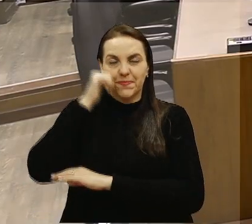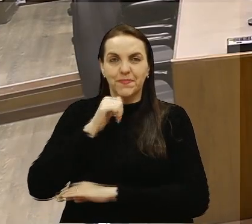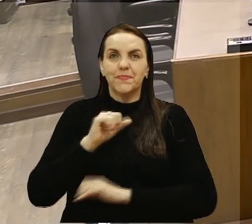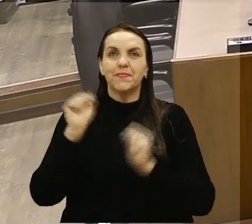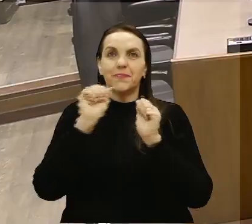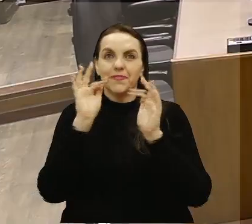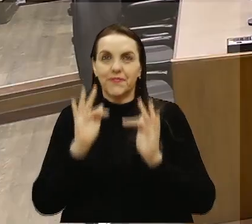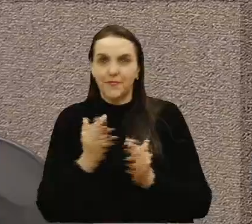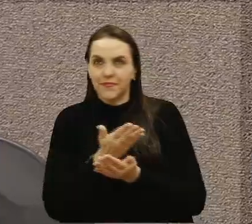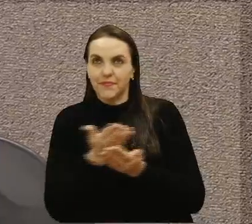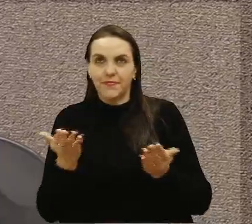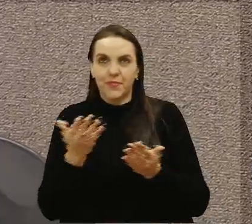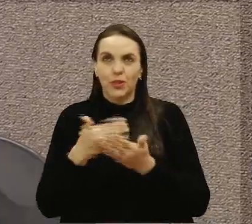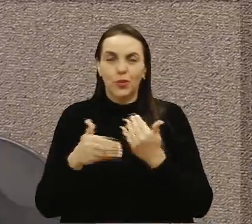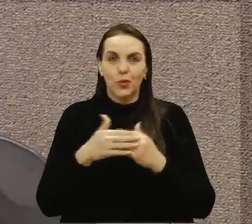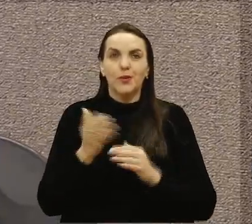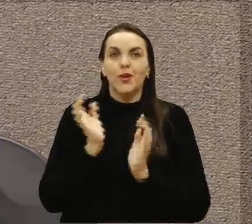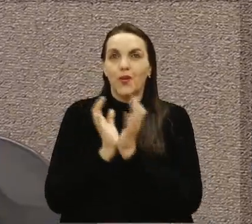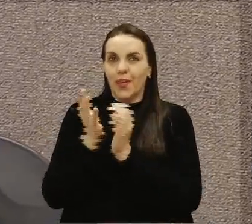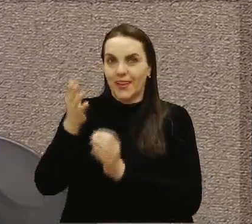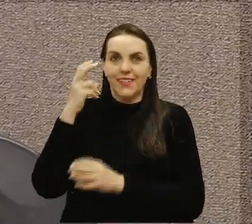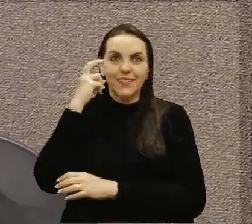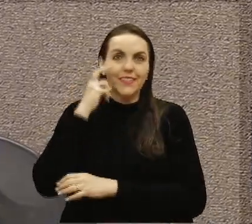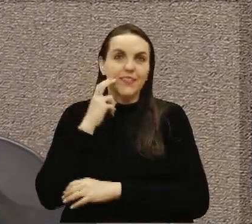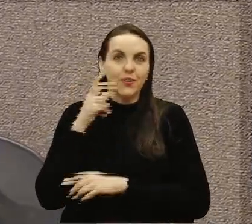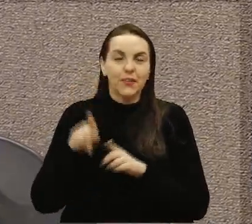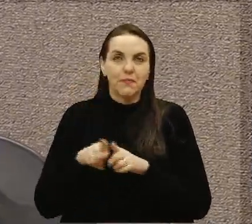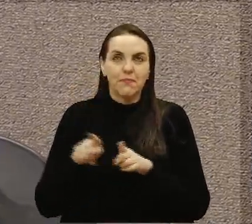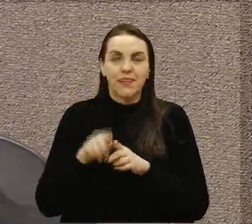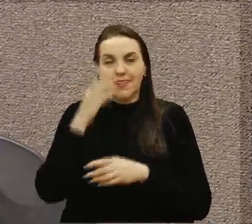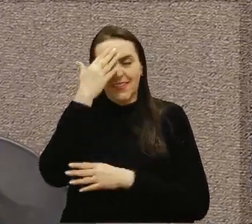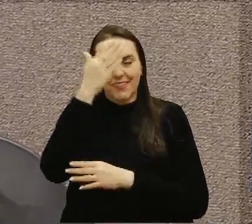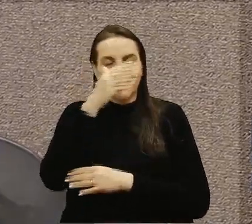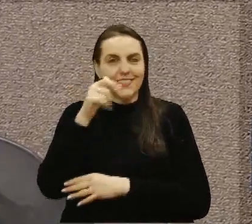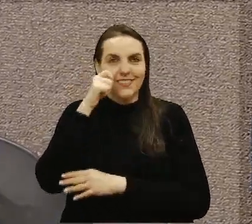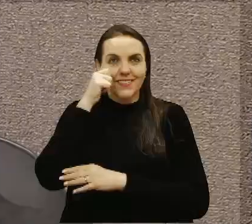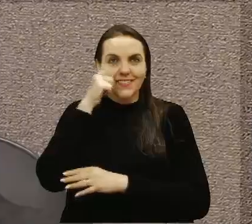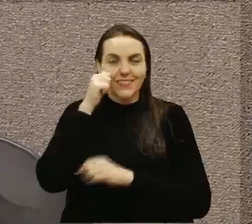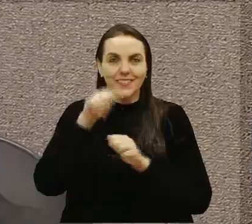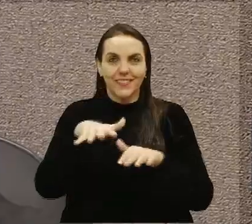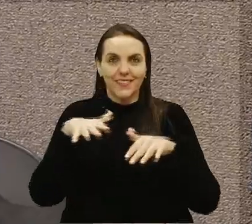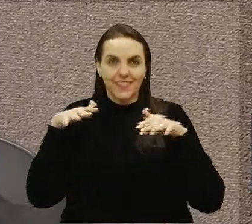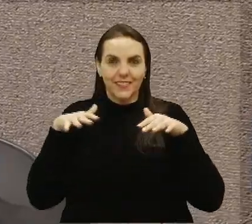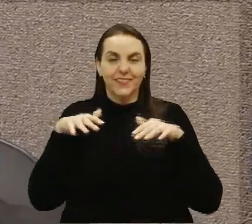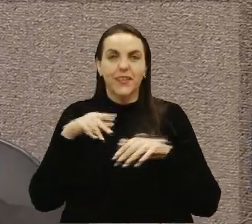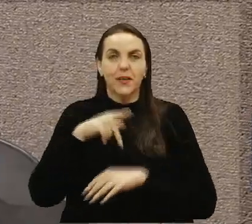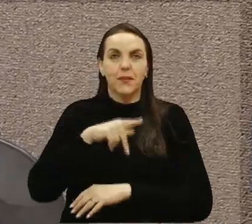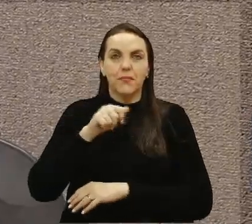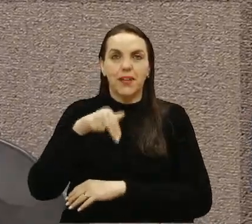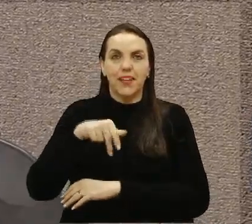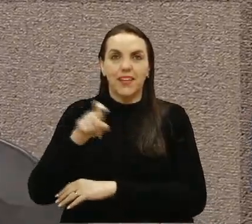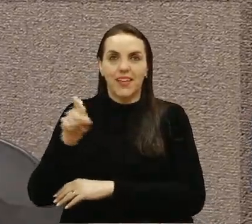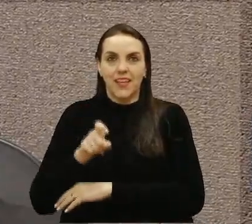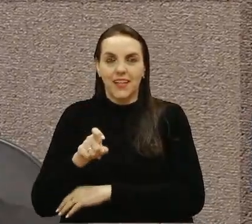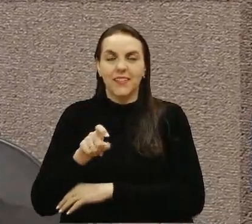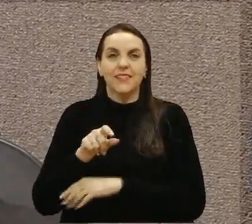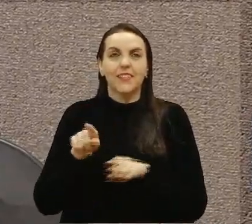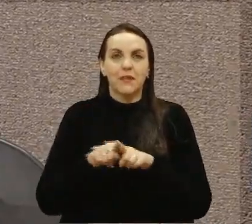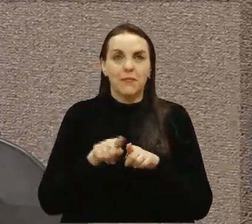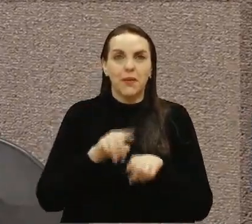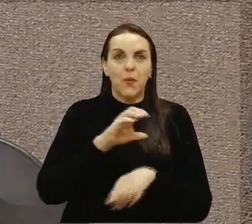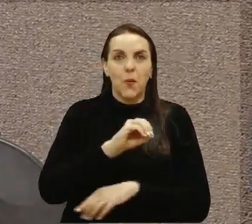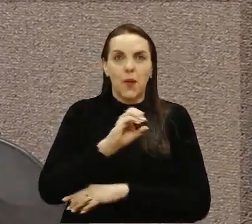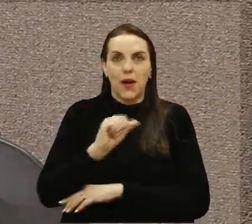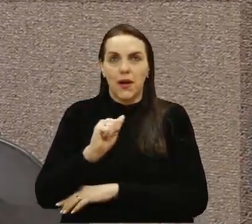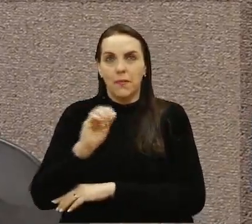Daniel Santos. Também agradecer a presença no plenário hoje, a turma da Panex, a turma da OAB aqui conosco, por